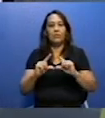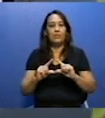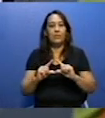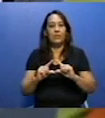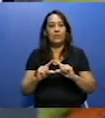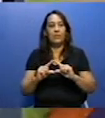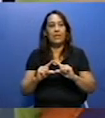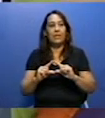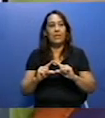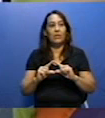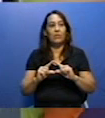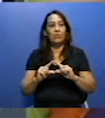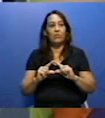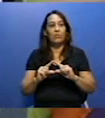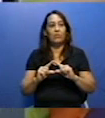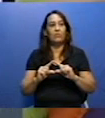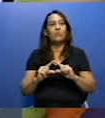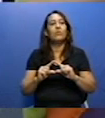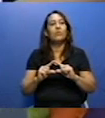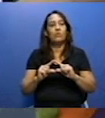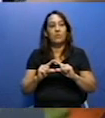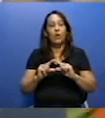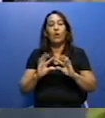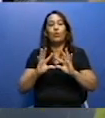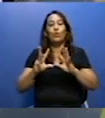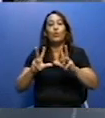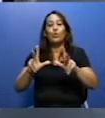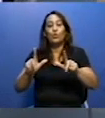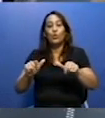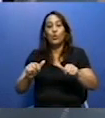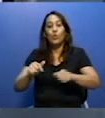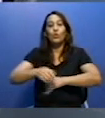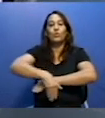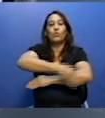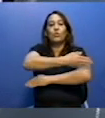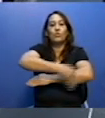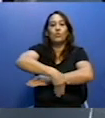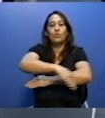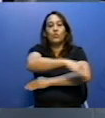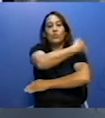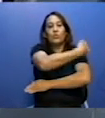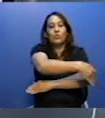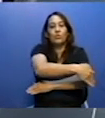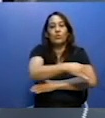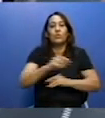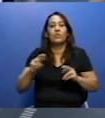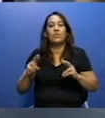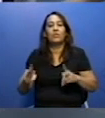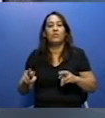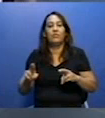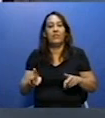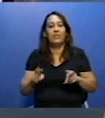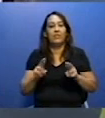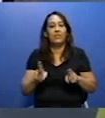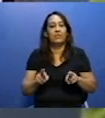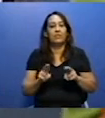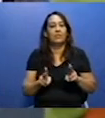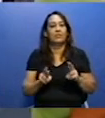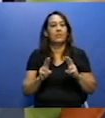Olha esse outro. Todos os quarteirões são iguais ou diferentes? São diferentes,